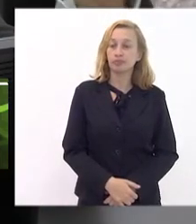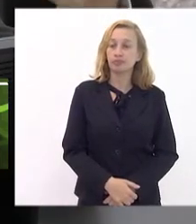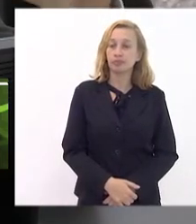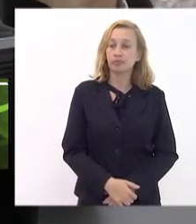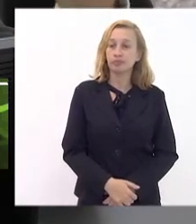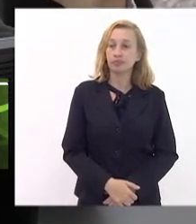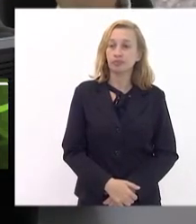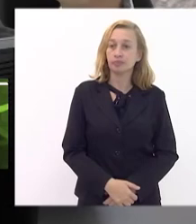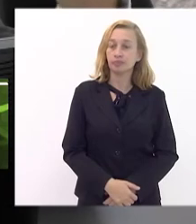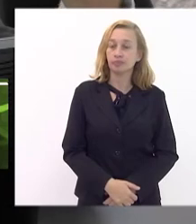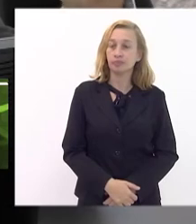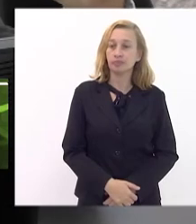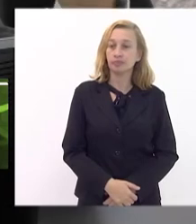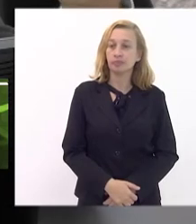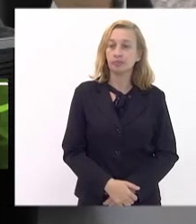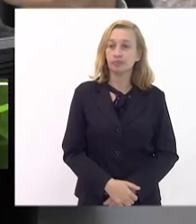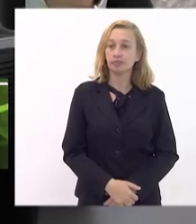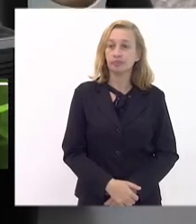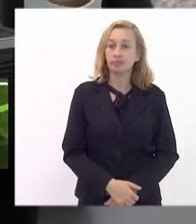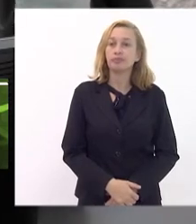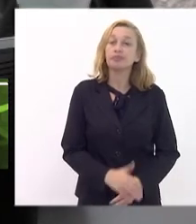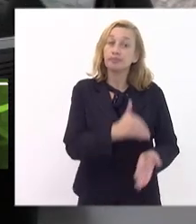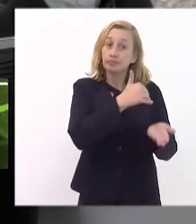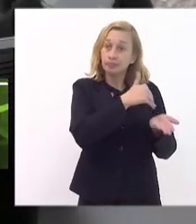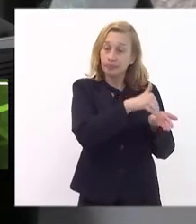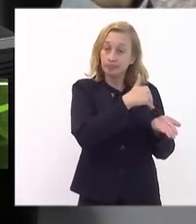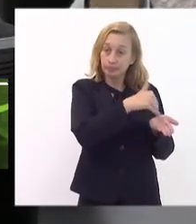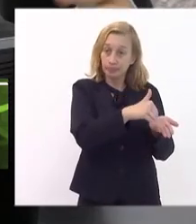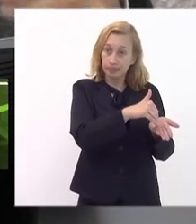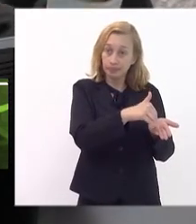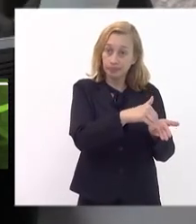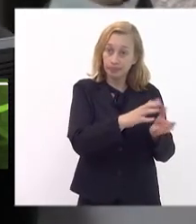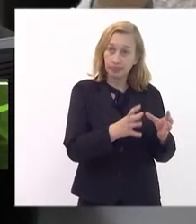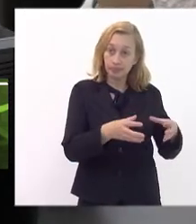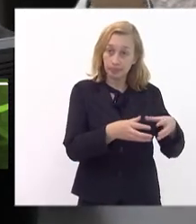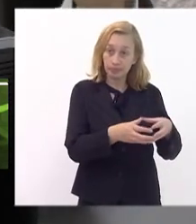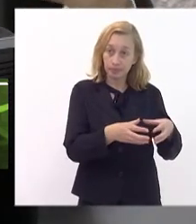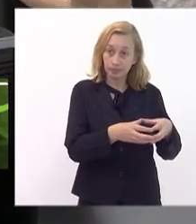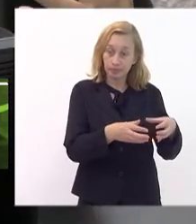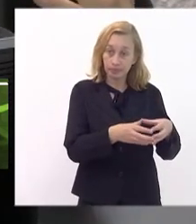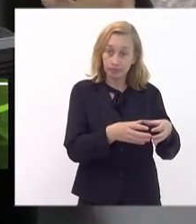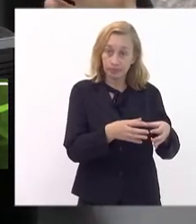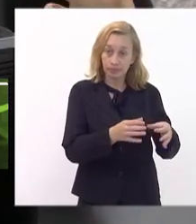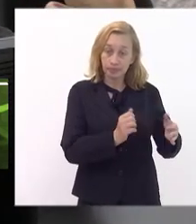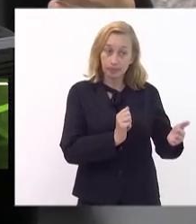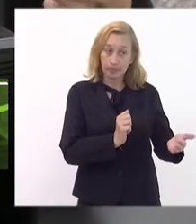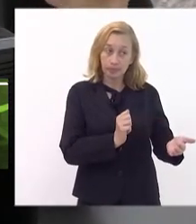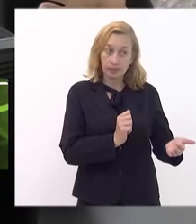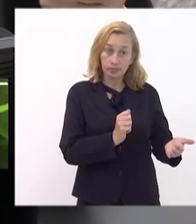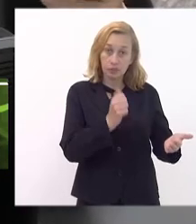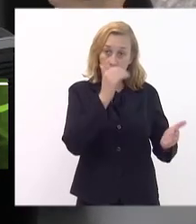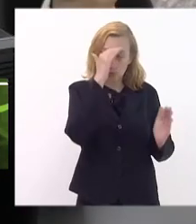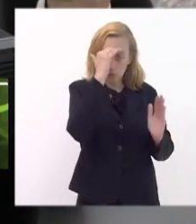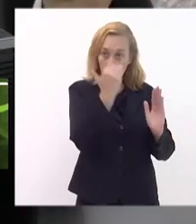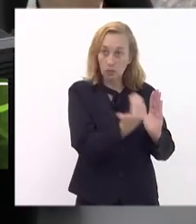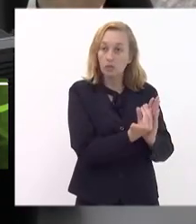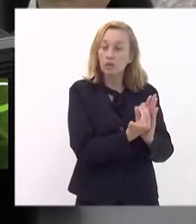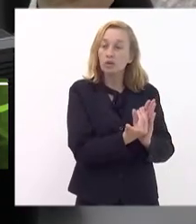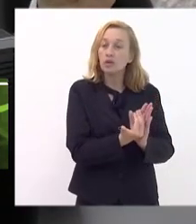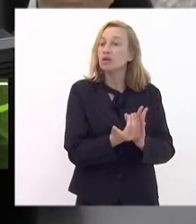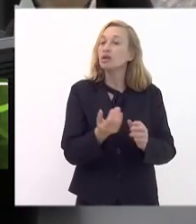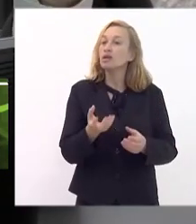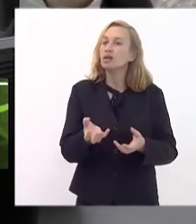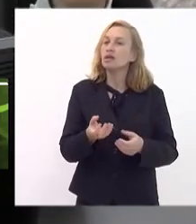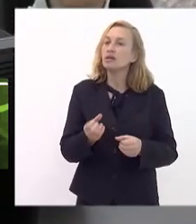se a secretaria, eu sei que a secretaria é o órgão que pensa, né, que é o órgão que executa, mas pretende fazer